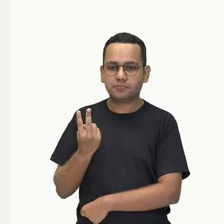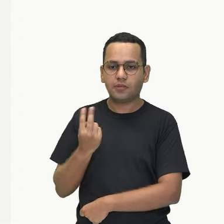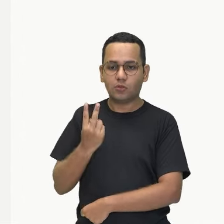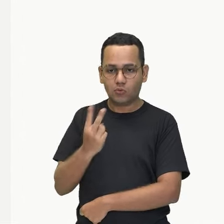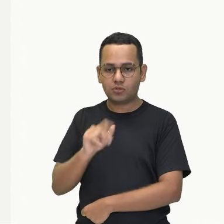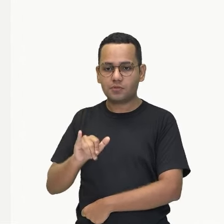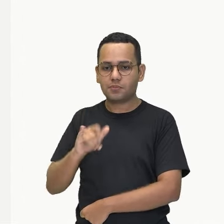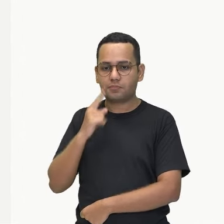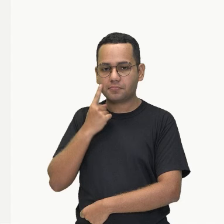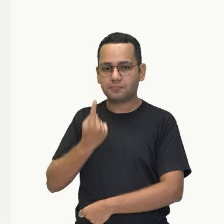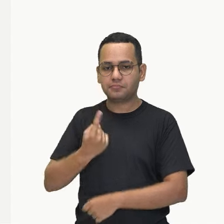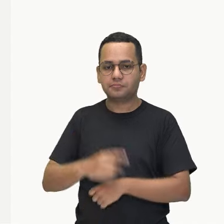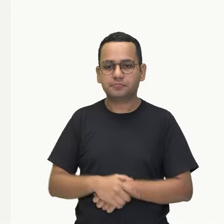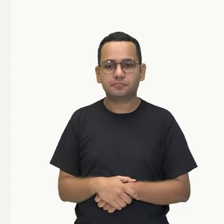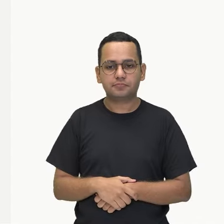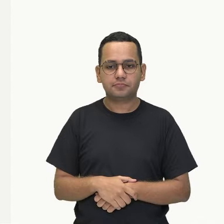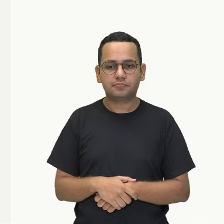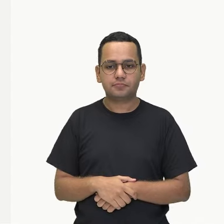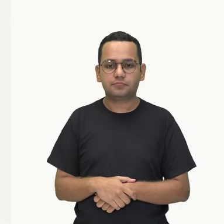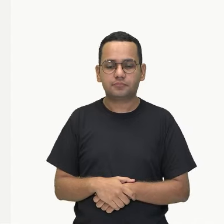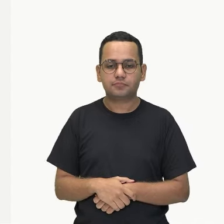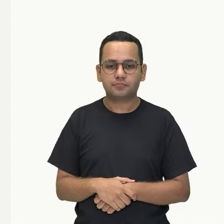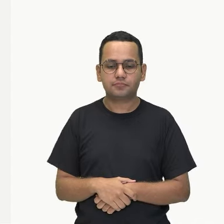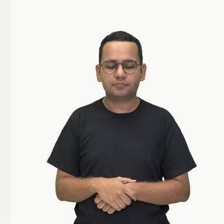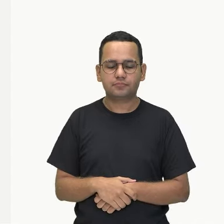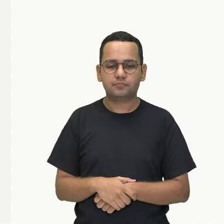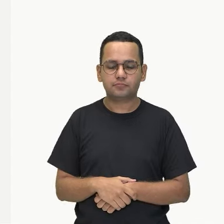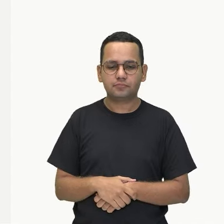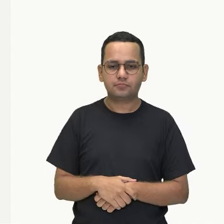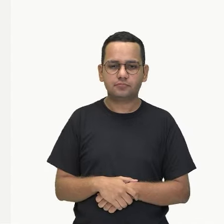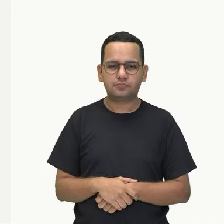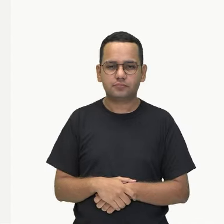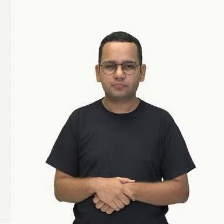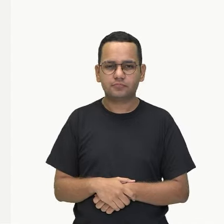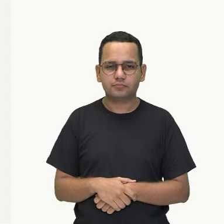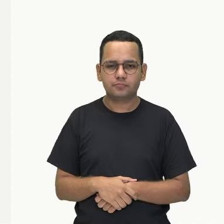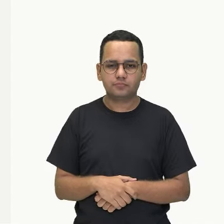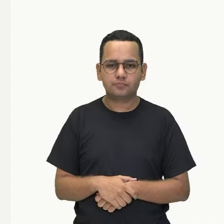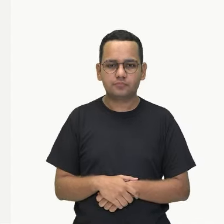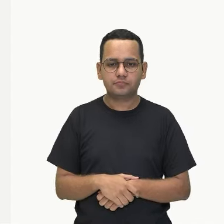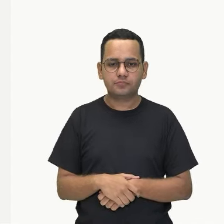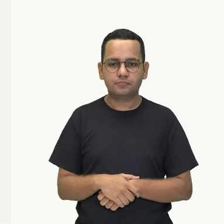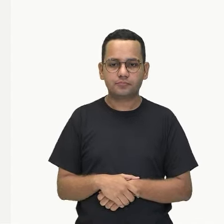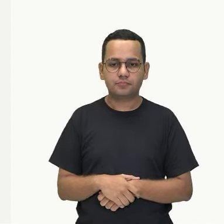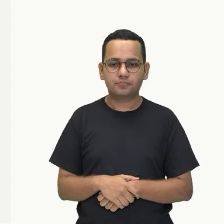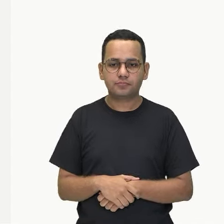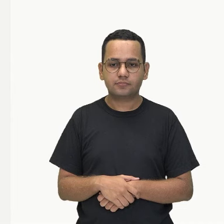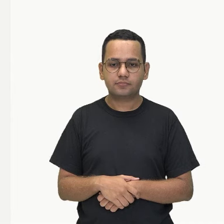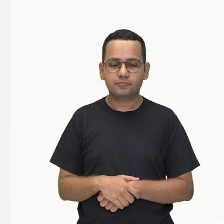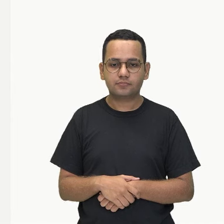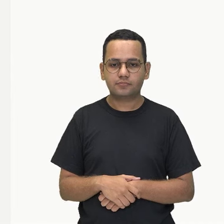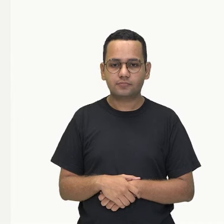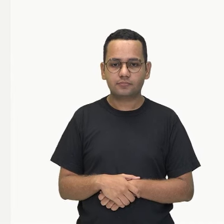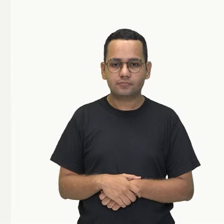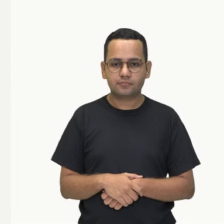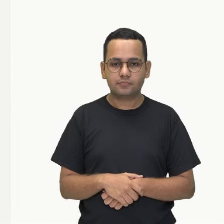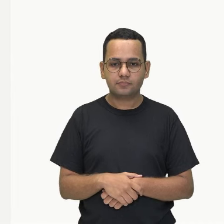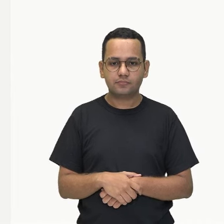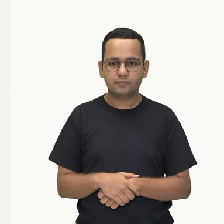é 2. E eu vou repetir a minha parte literal. Então, aqui o meu resultado dá